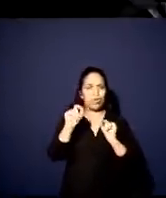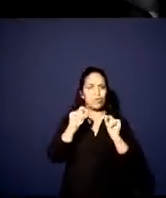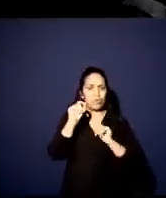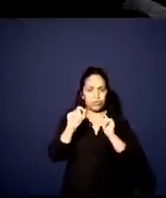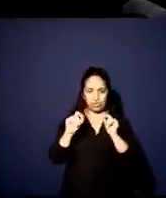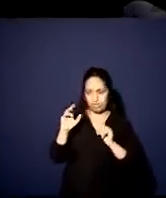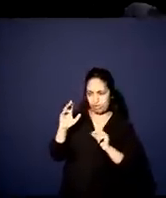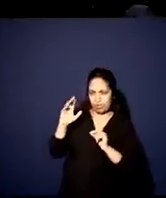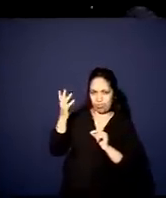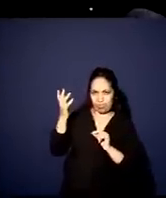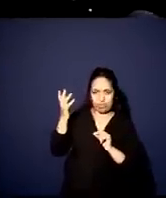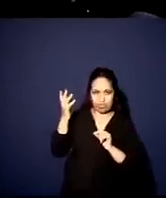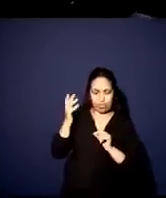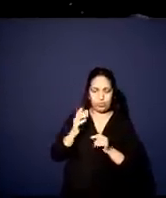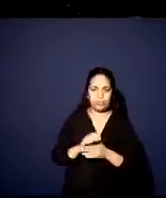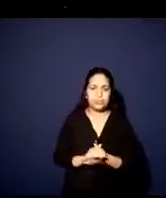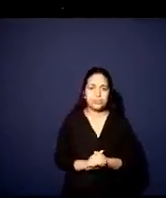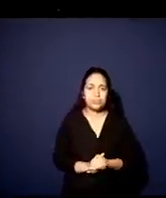né,